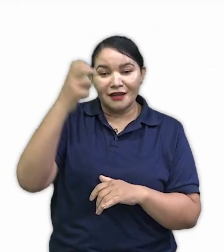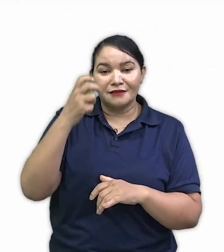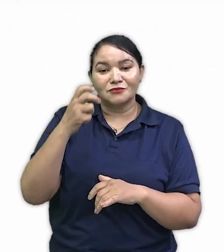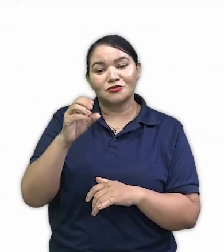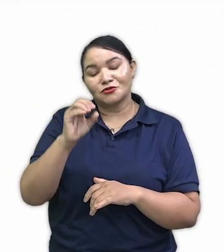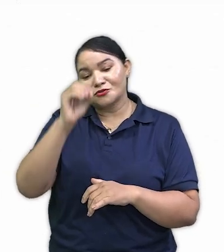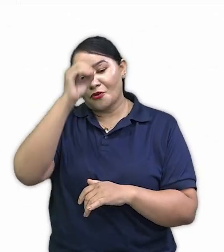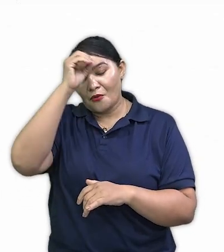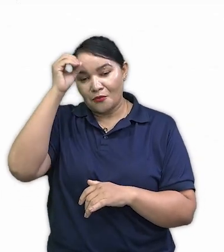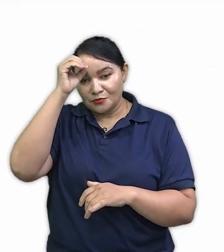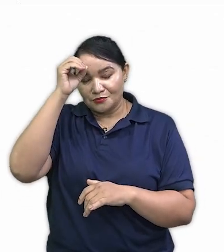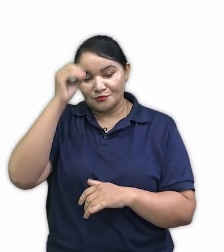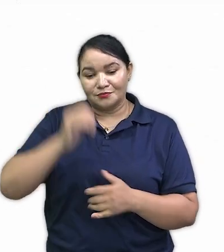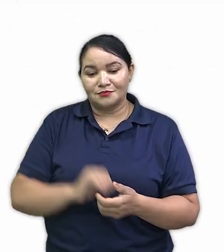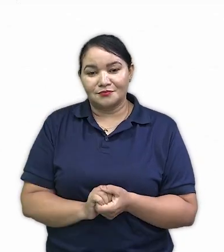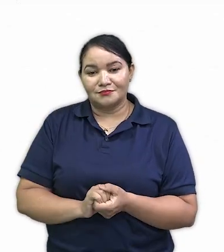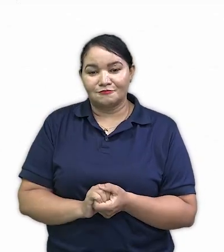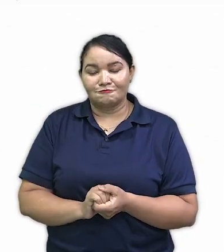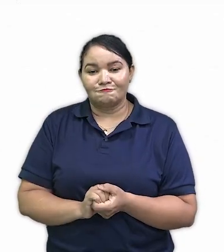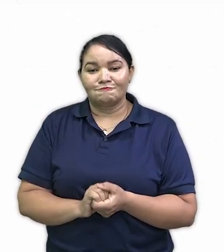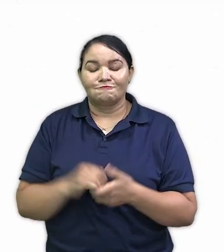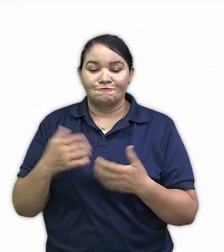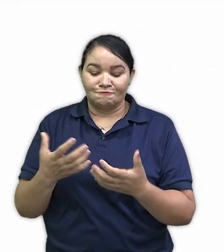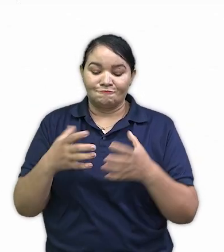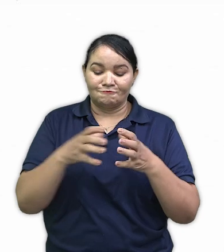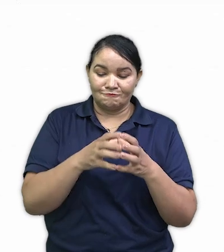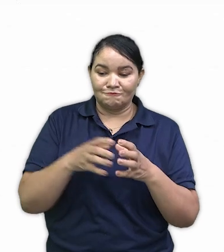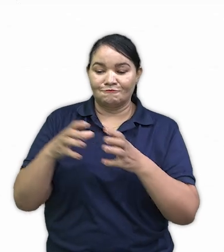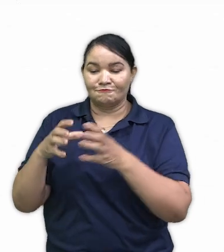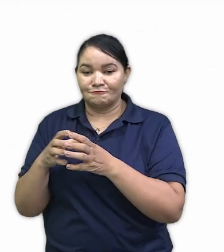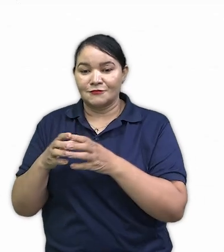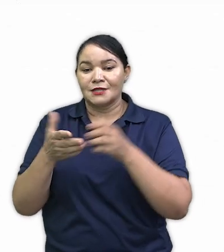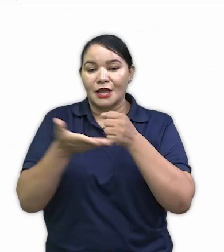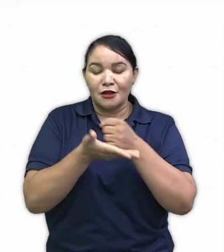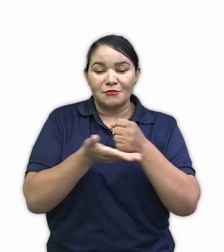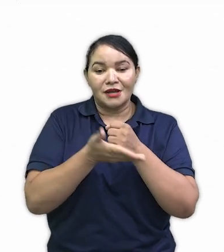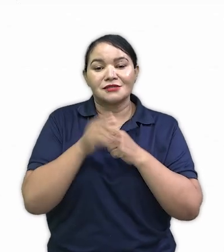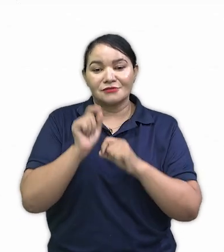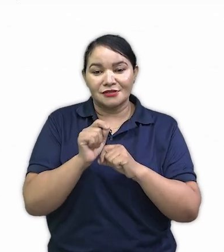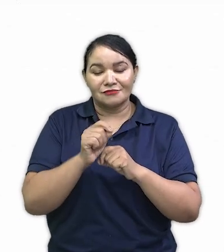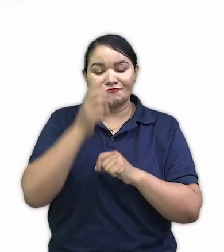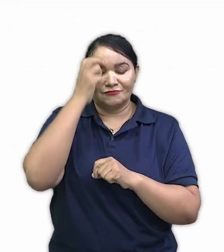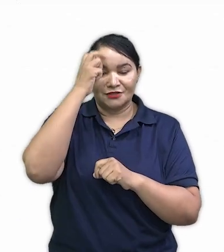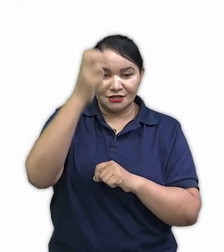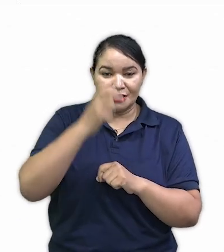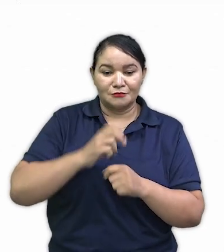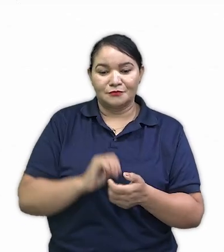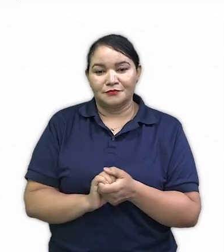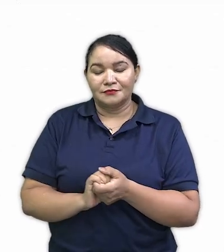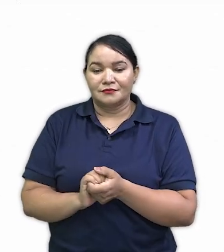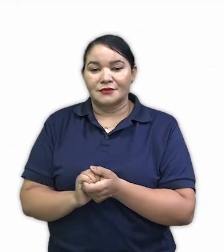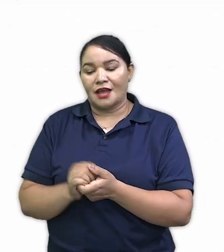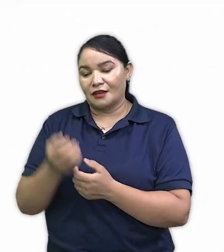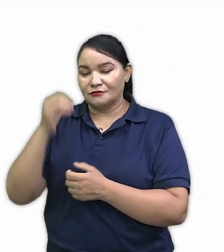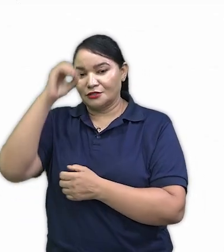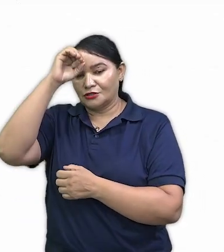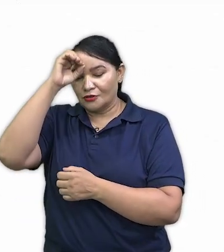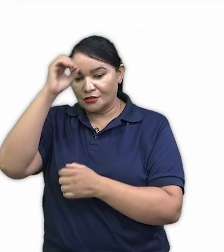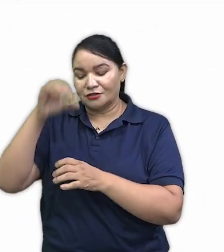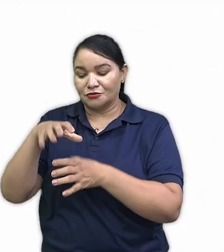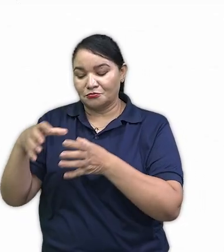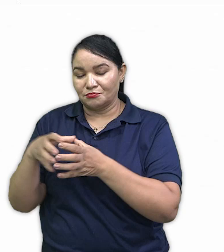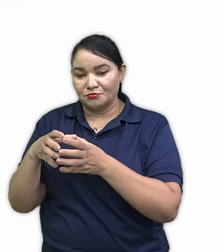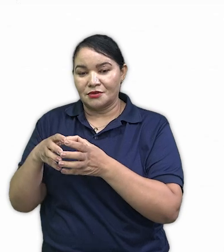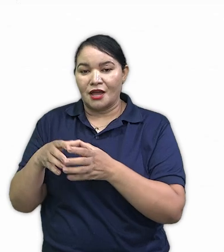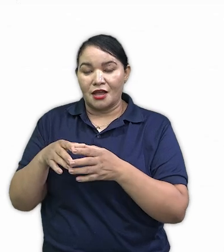ignorantes, não é? Mas a base é feita onde? No segundo, nos ignorantes. Porque quanto mais eu puder manipular